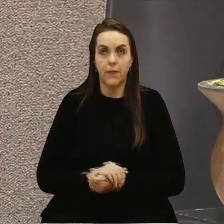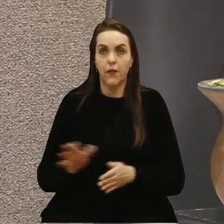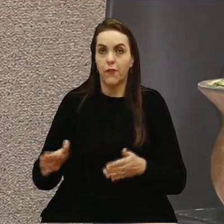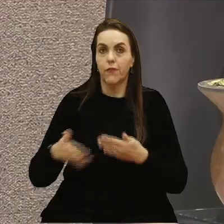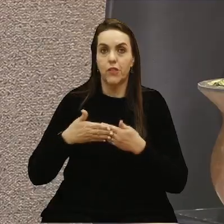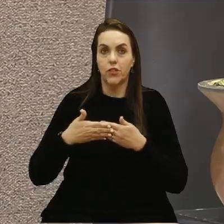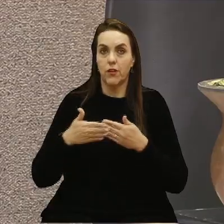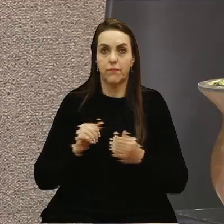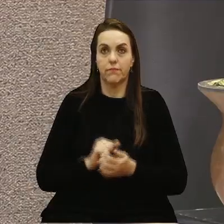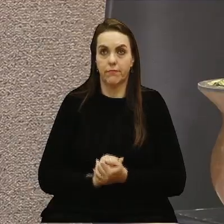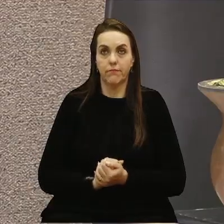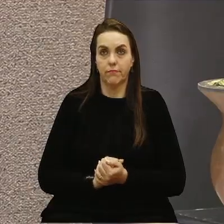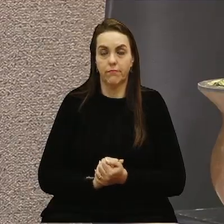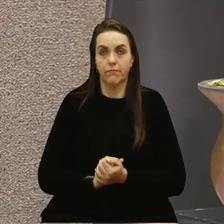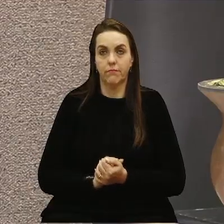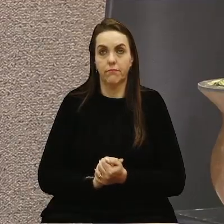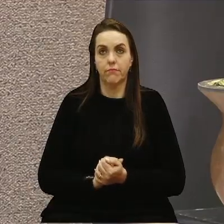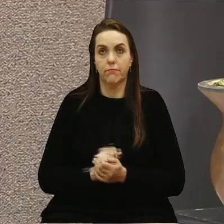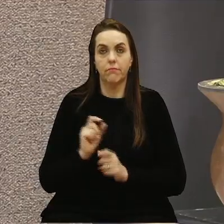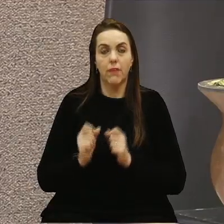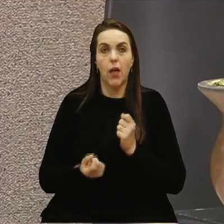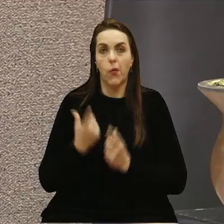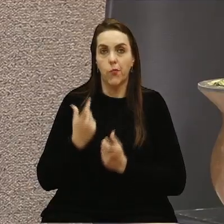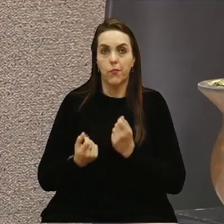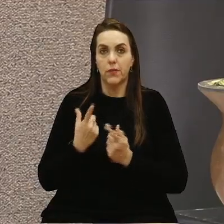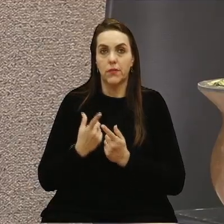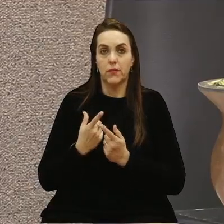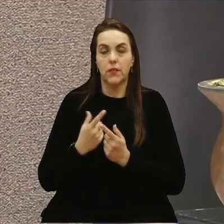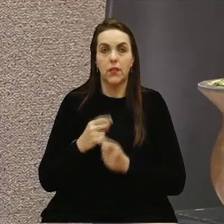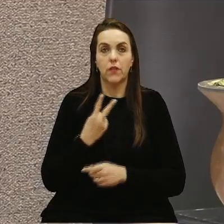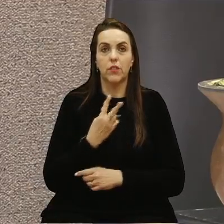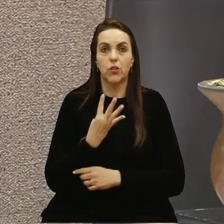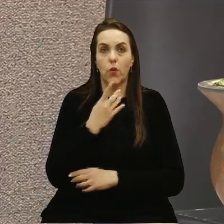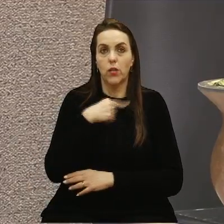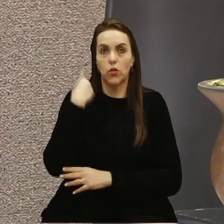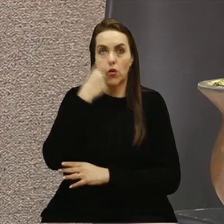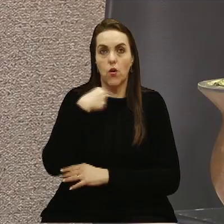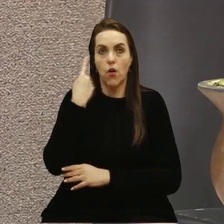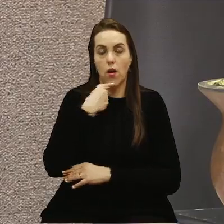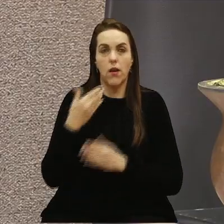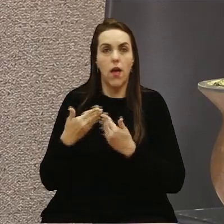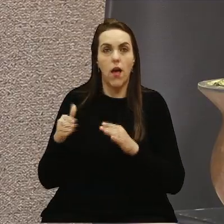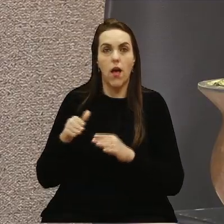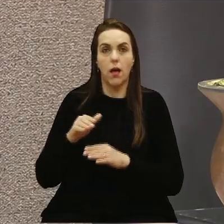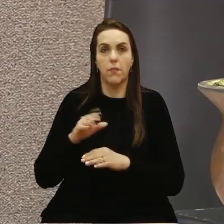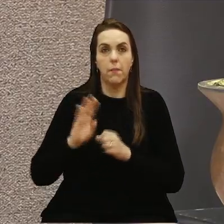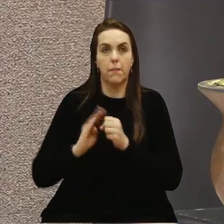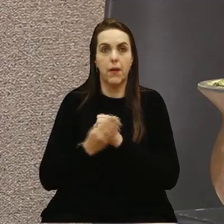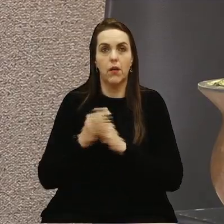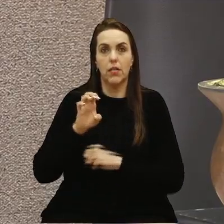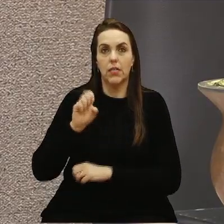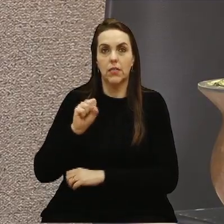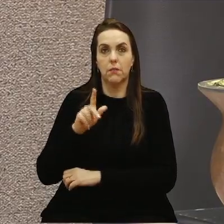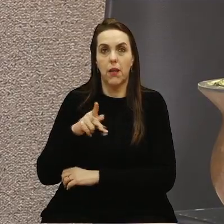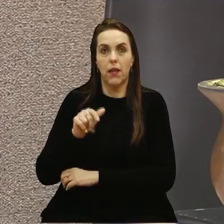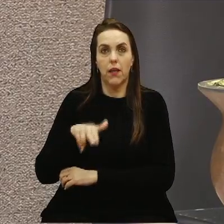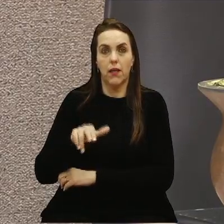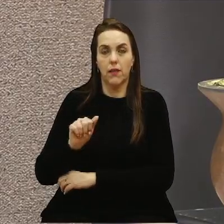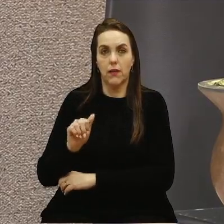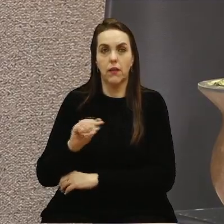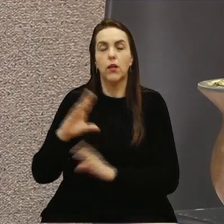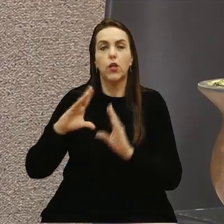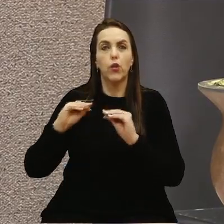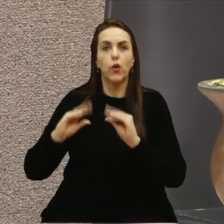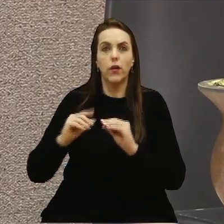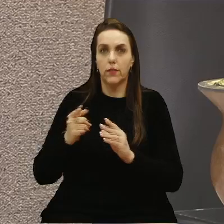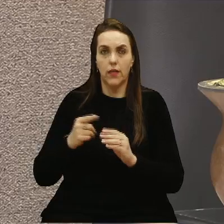Fechar, né, algumas e 24 horas a do Esplanada, abrir 24 horas o horário noturno do Esplanada, que é uma